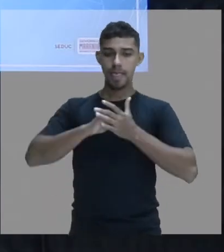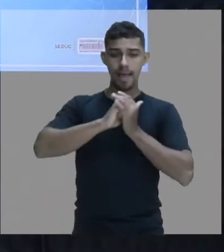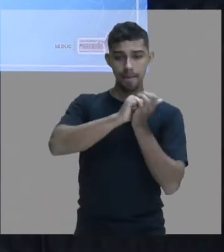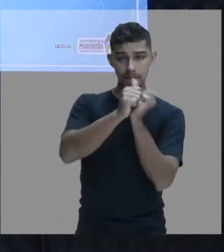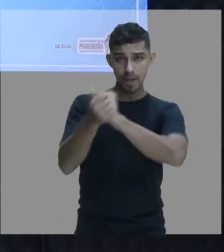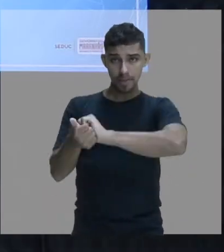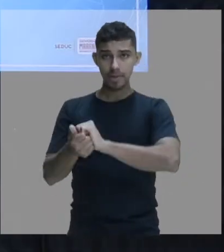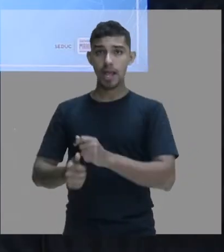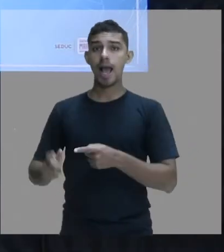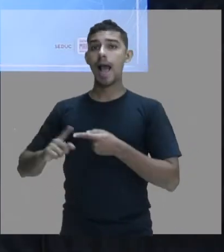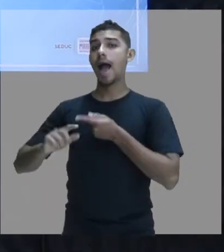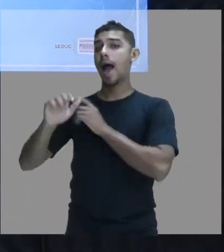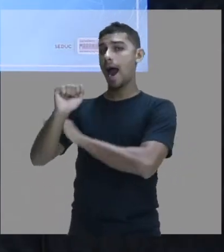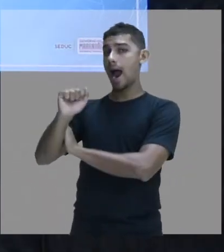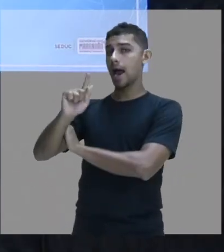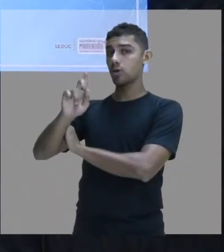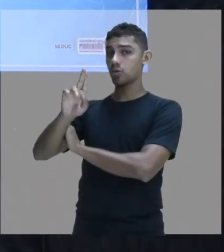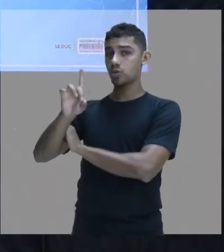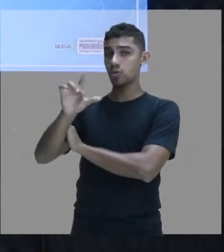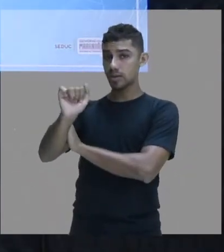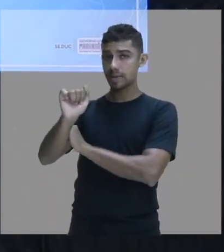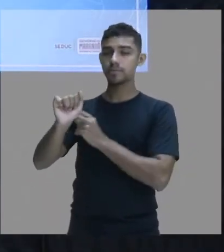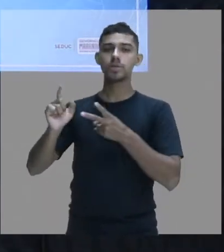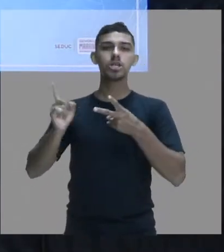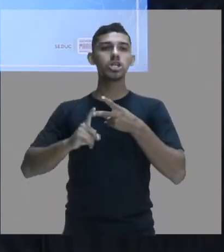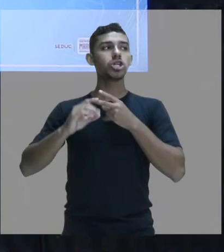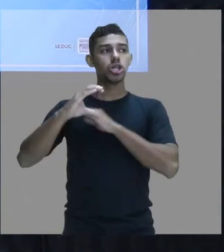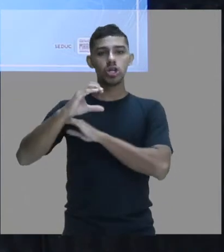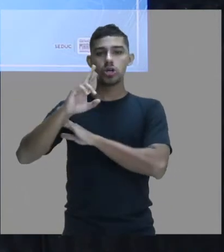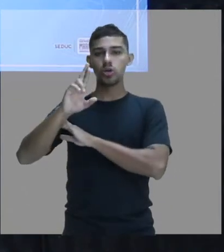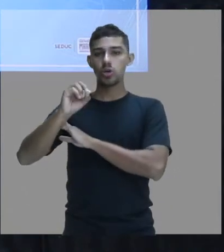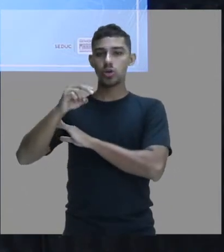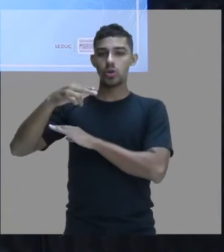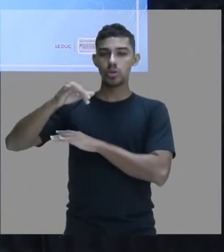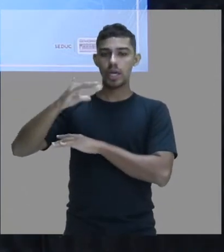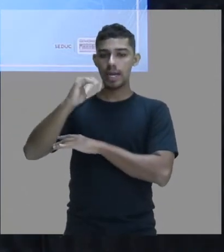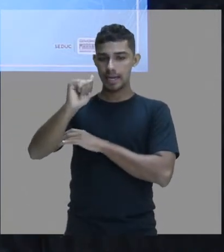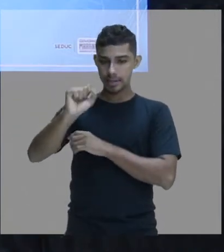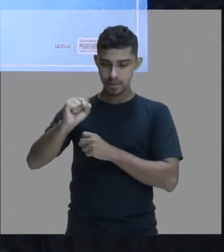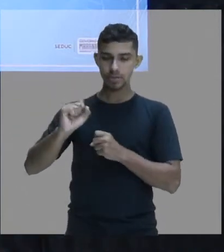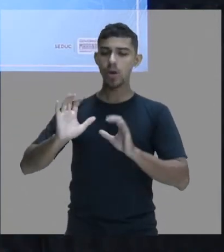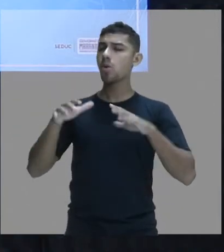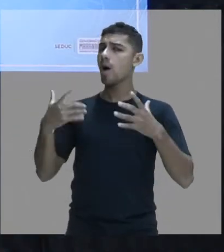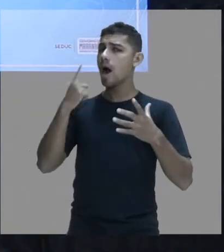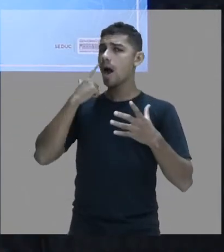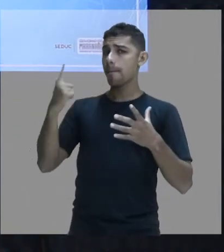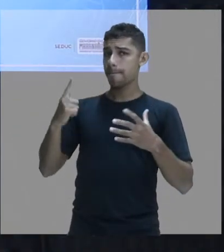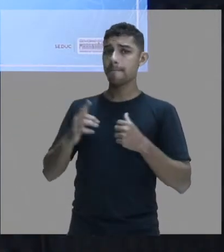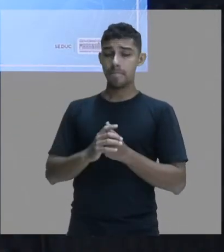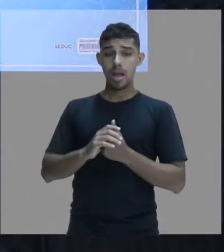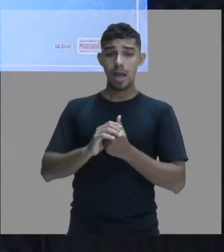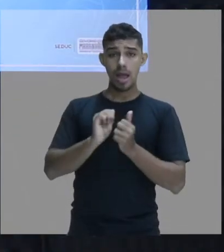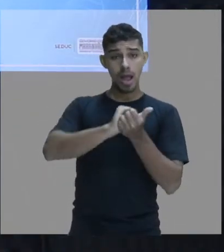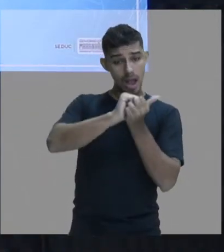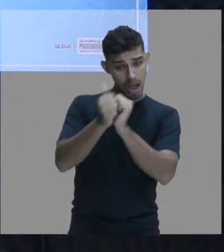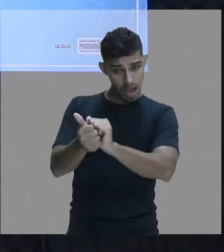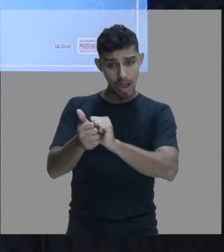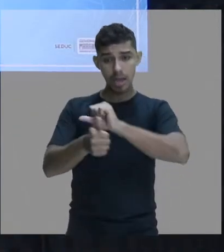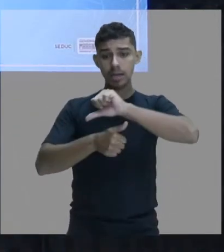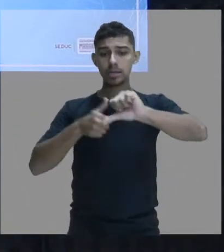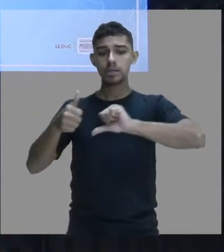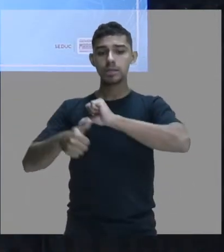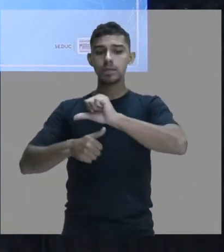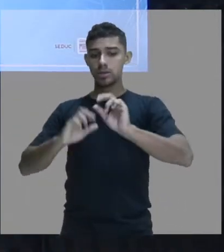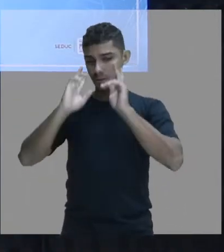adaptações agudas e as adaptações crônicas. As adaptações agudas são quais? Aquele tipo de adaptação que o